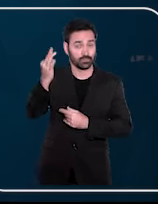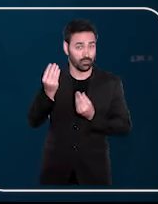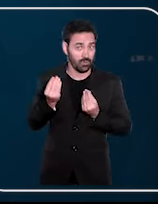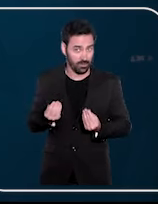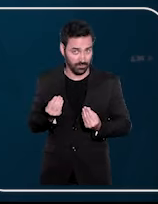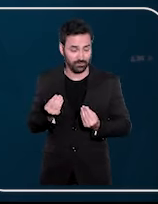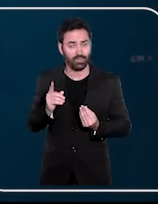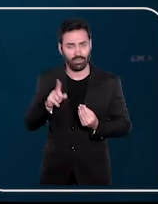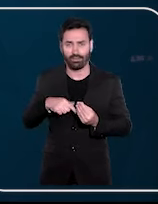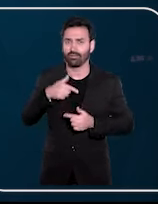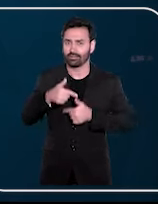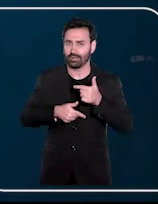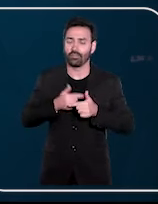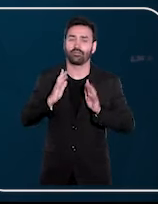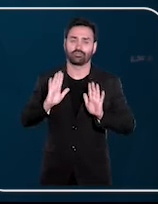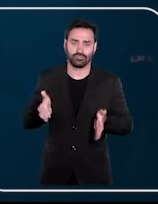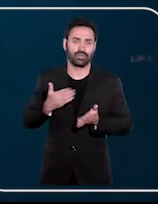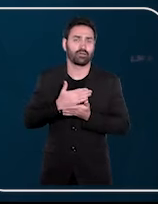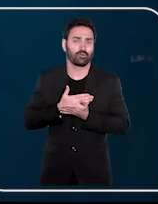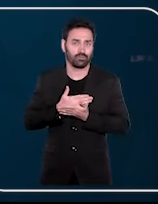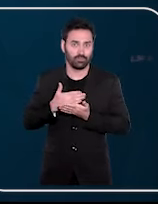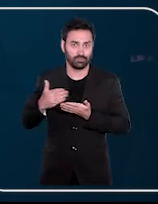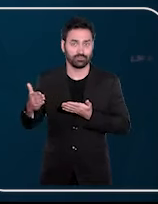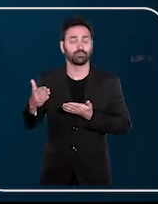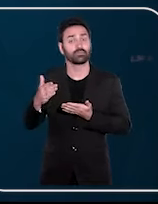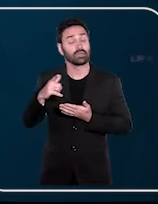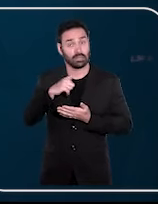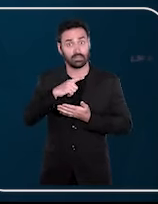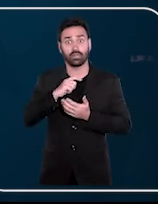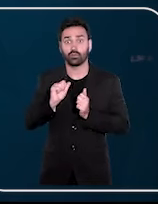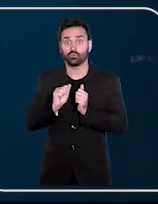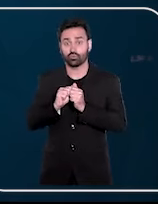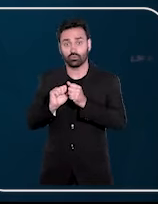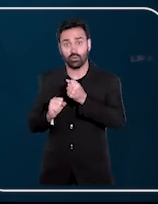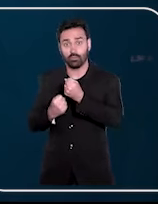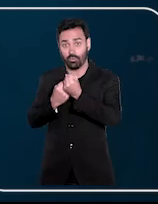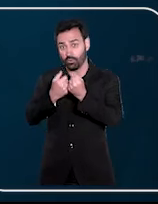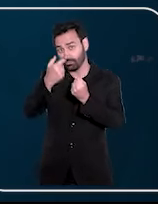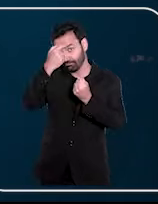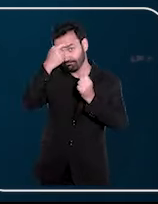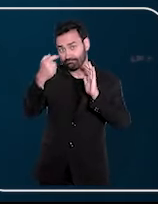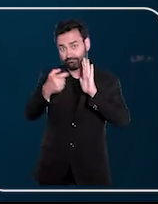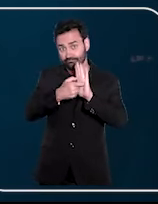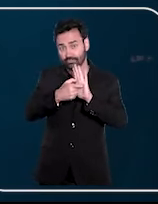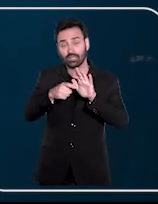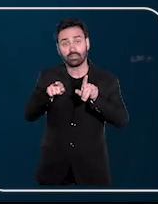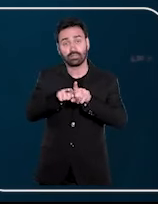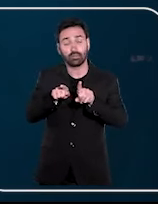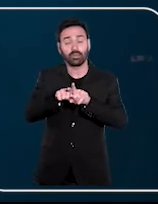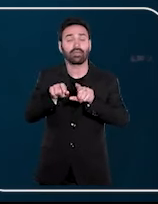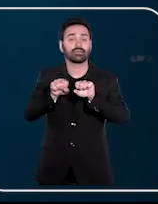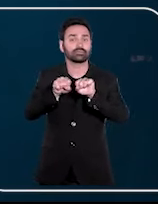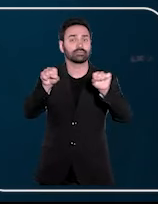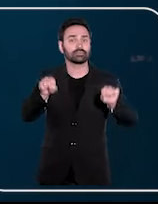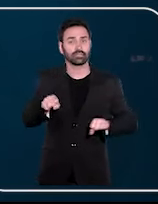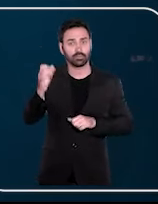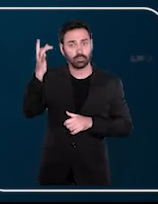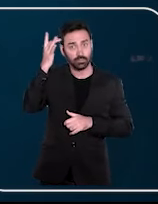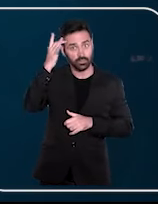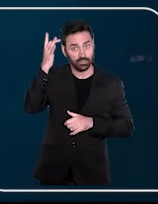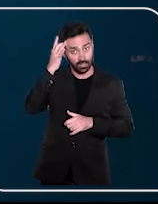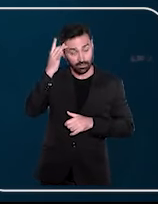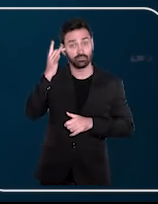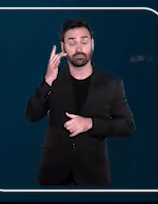futuro. Um trabalho que já começou com a ajuda da inteligência artificial e de sistemas modernos